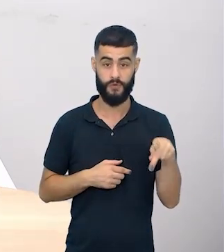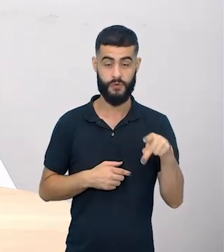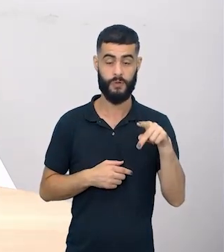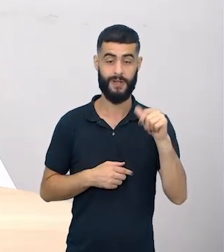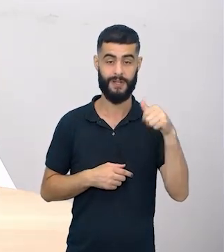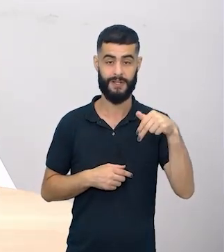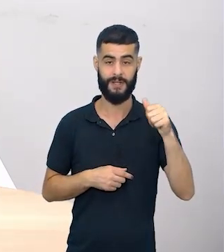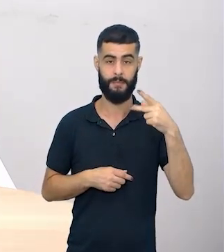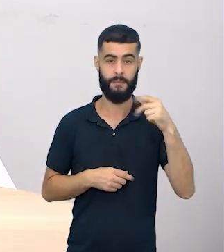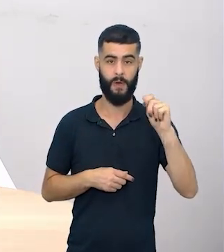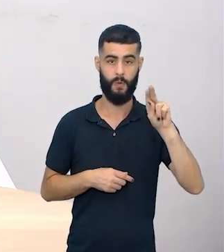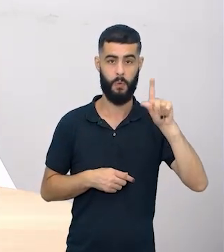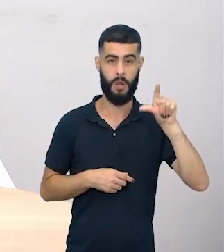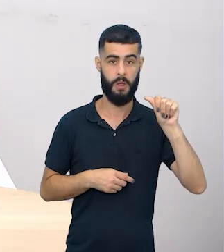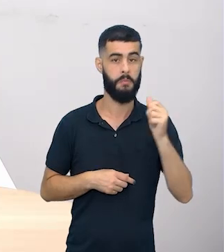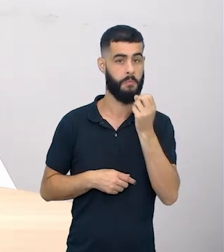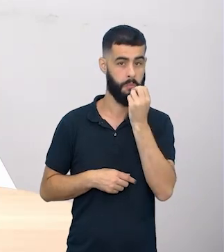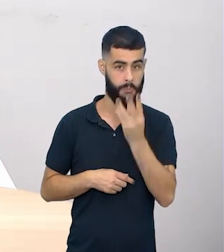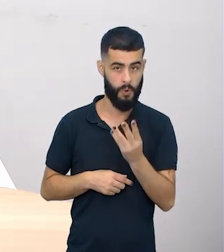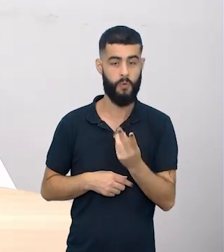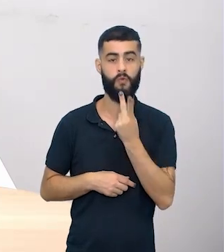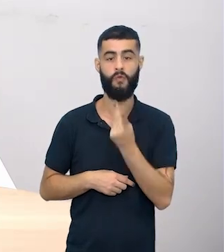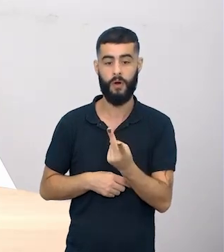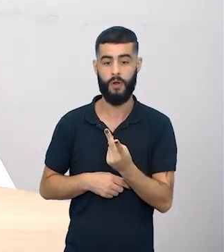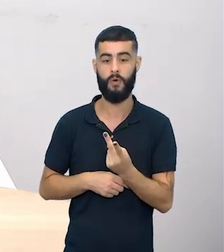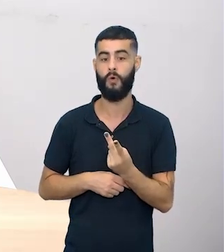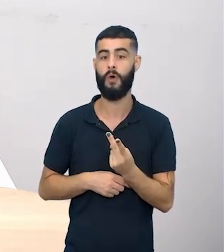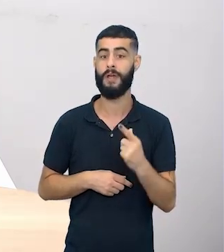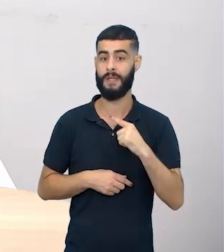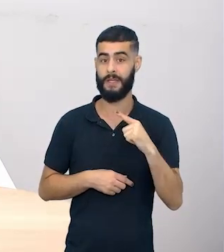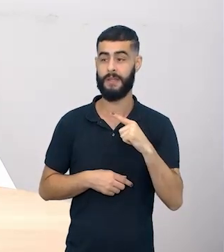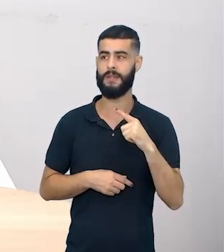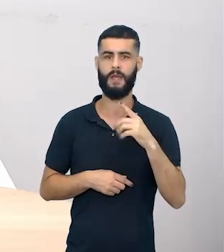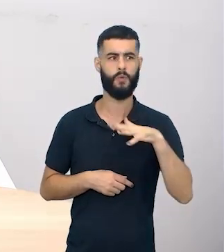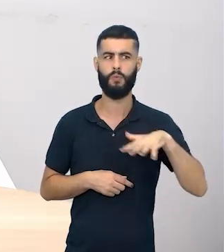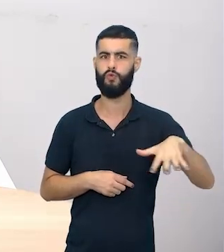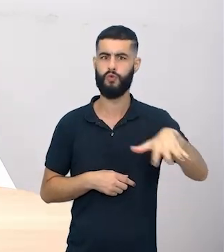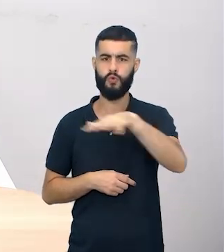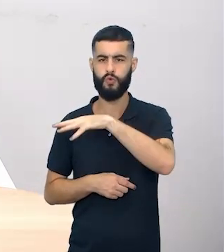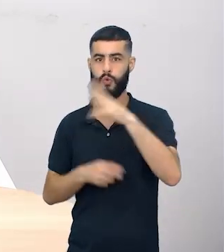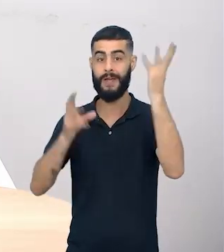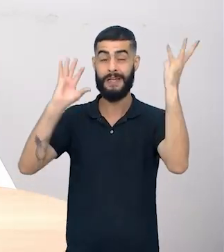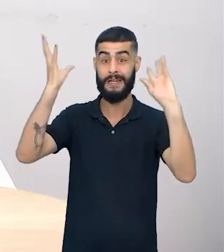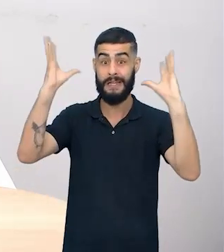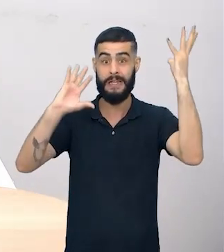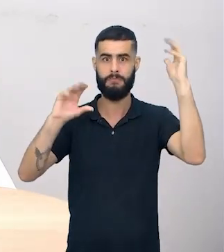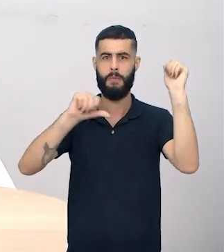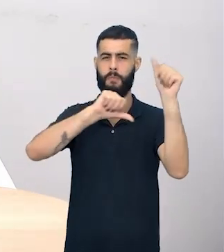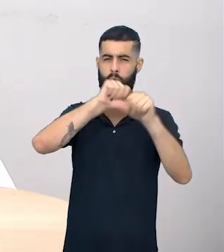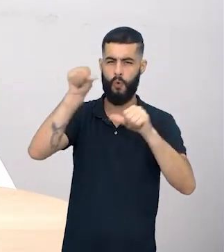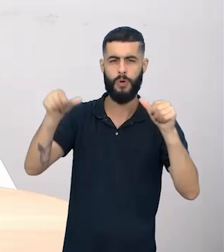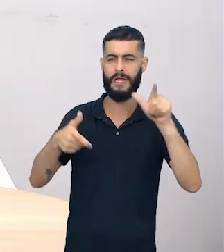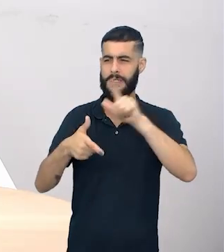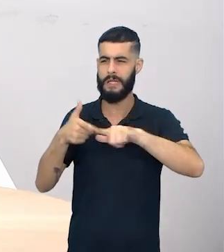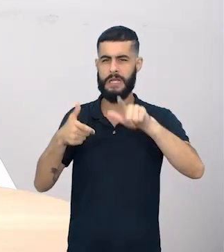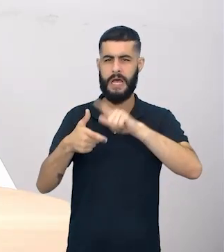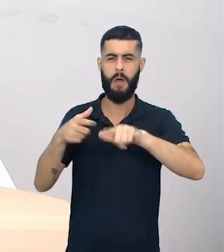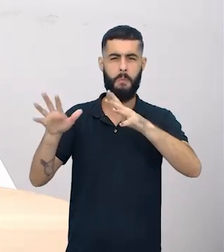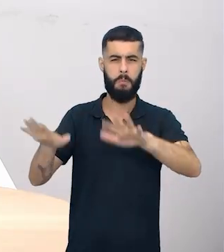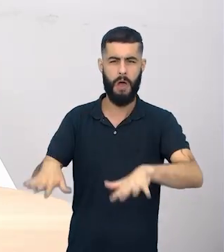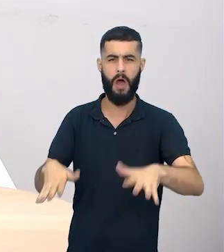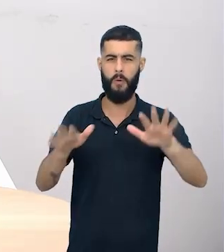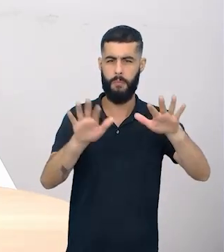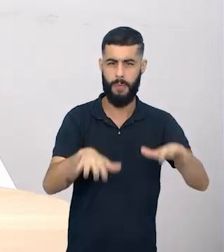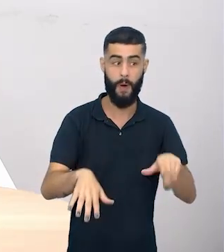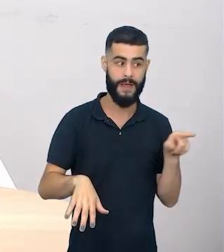observação que, em meio a tantas mudanças climáticas e desastres naturais, é extremamente pertinente essa